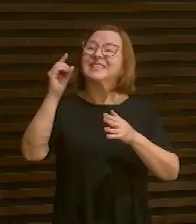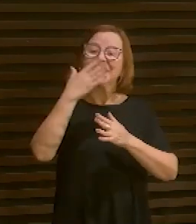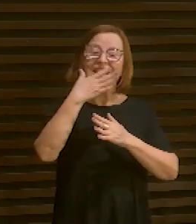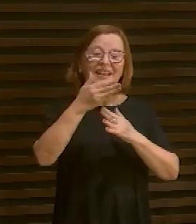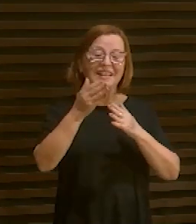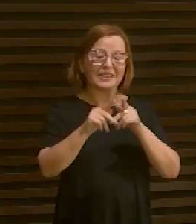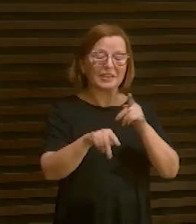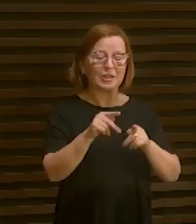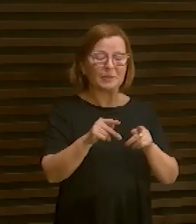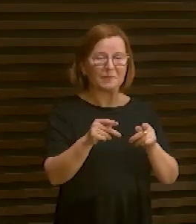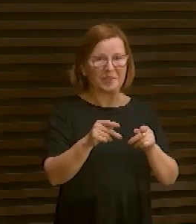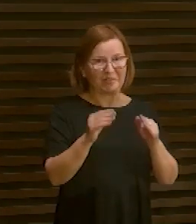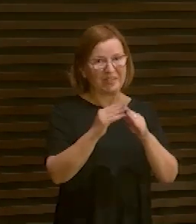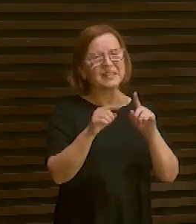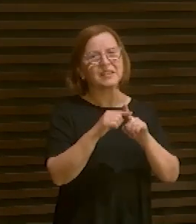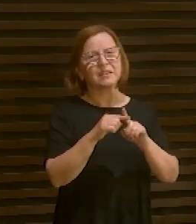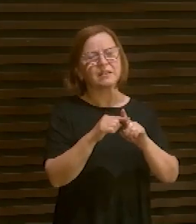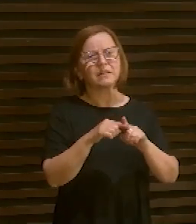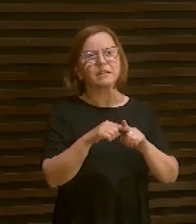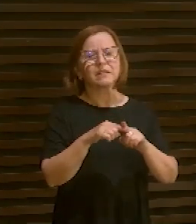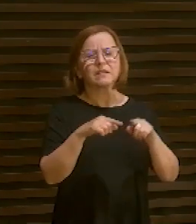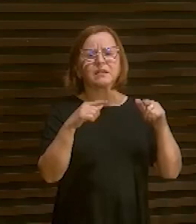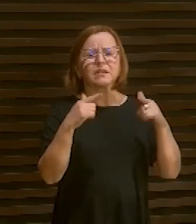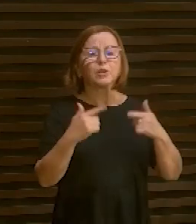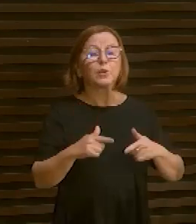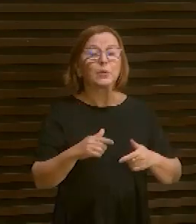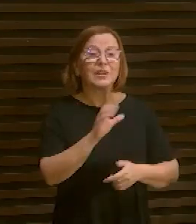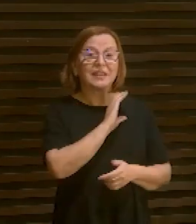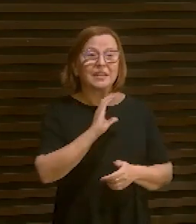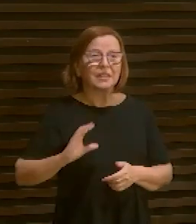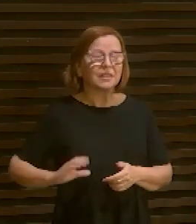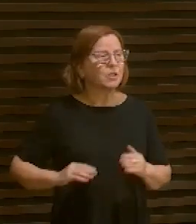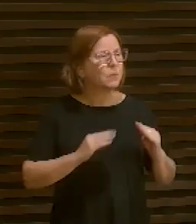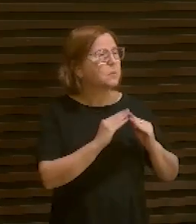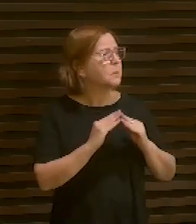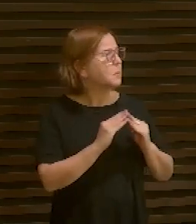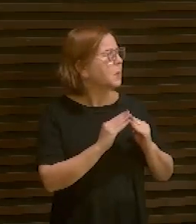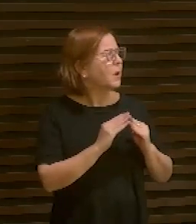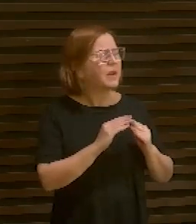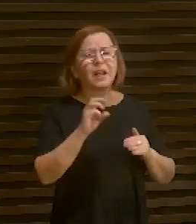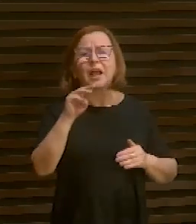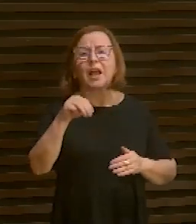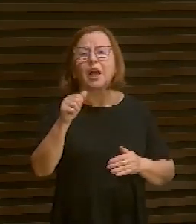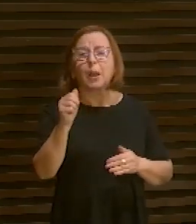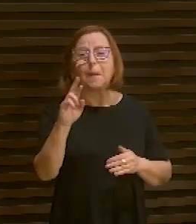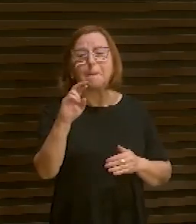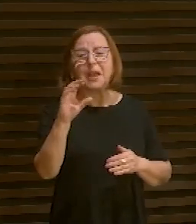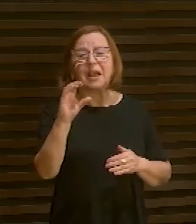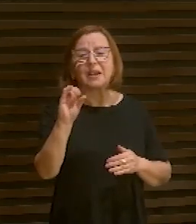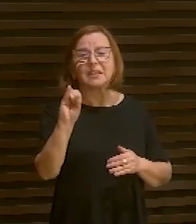congregação. Onde é que Cristo mora, Márcio? Onde é que Cristo